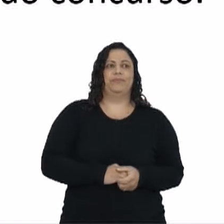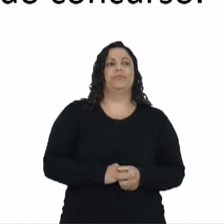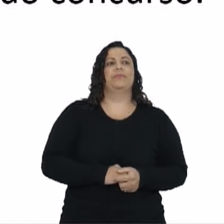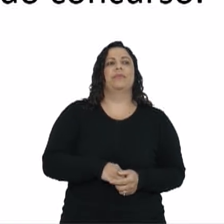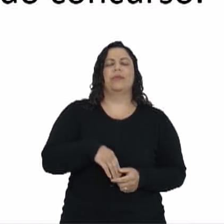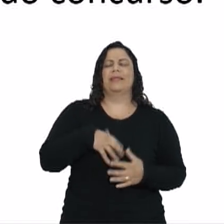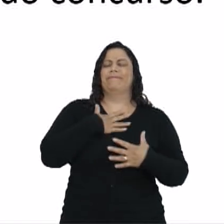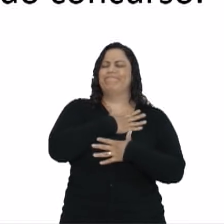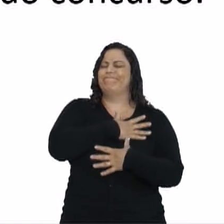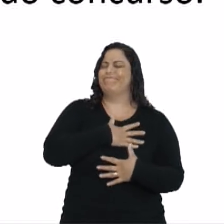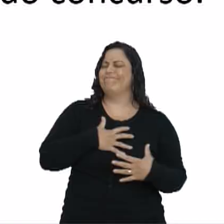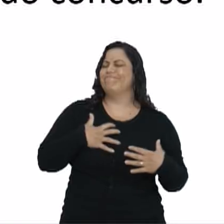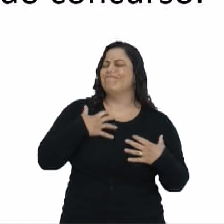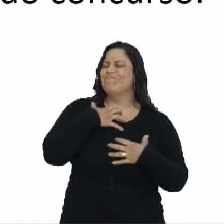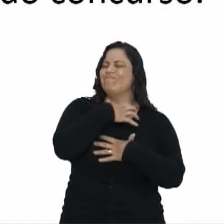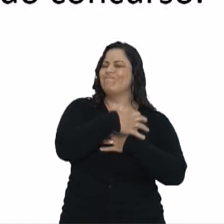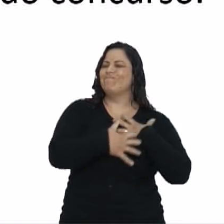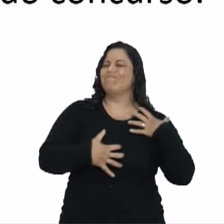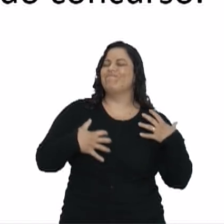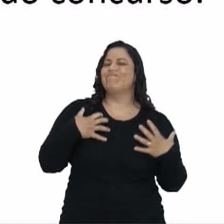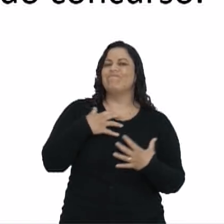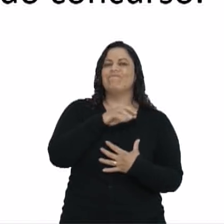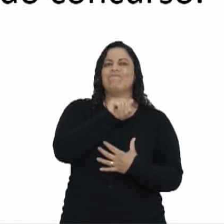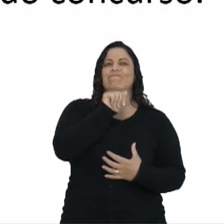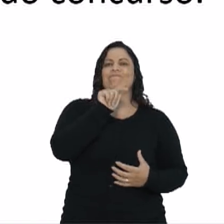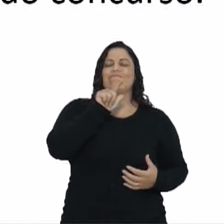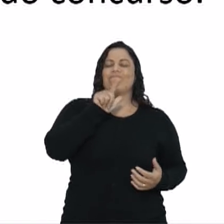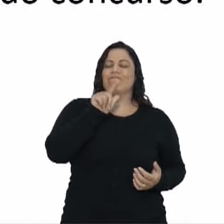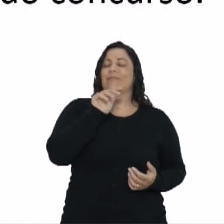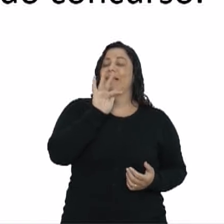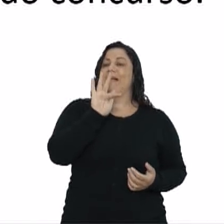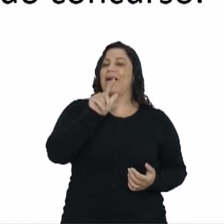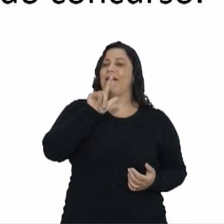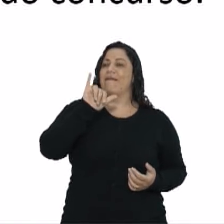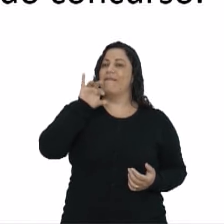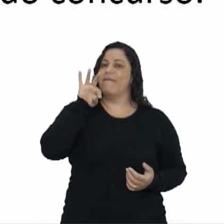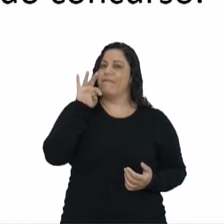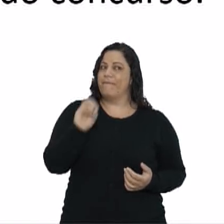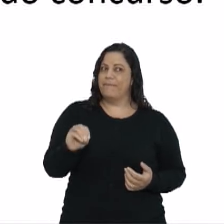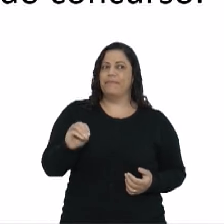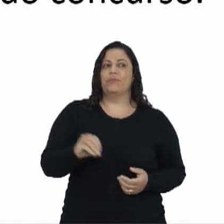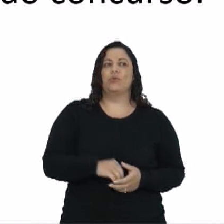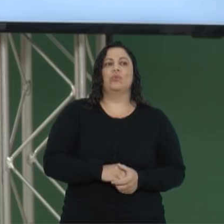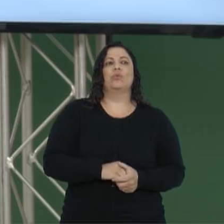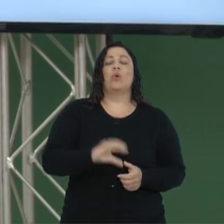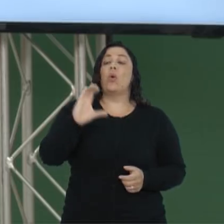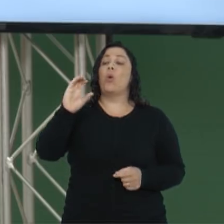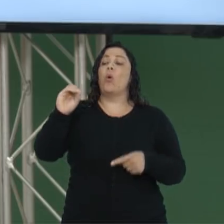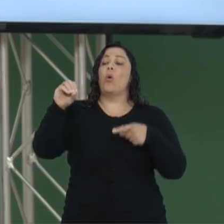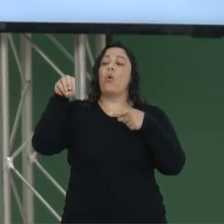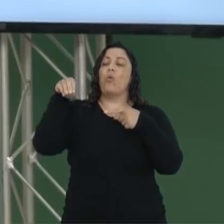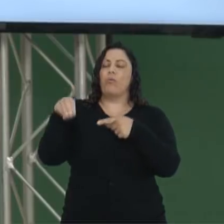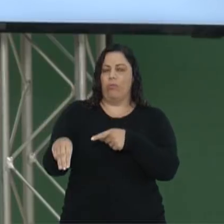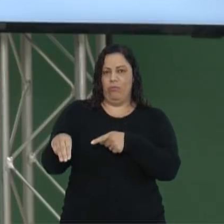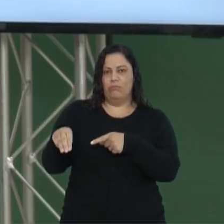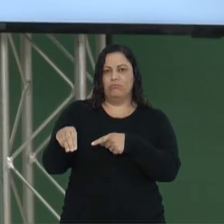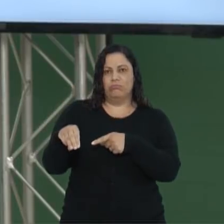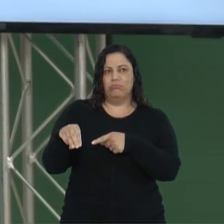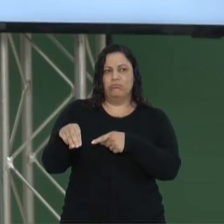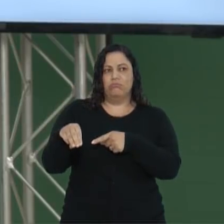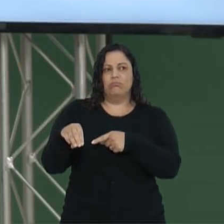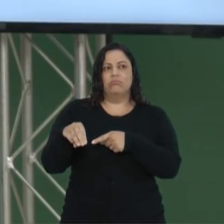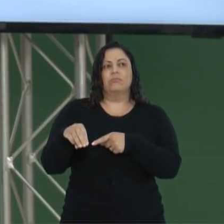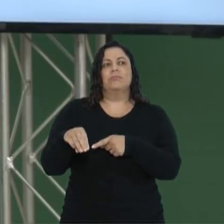por. Então veja, a garota apareceu aflita com o resultado do concurso, né?